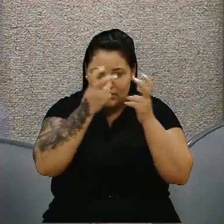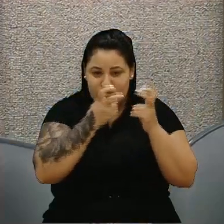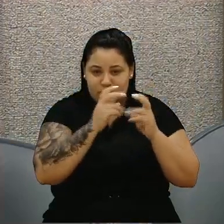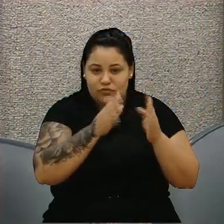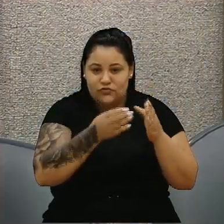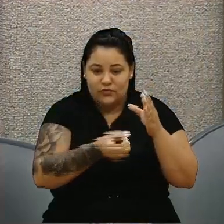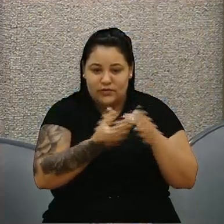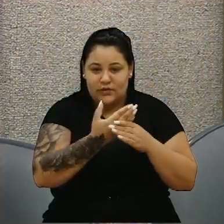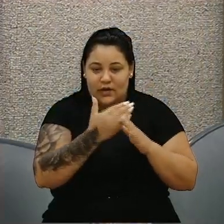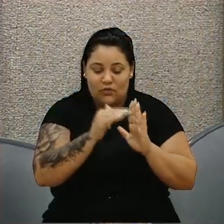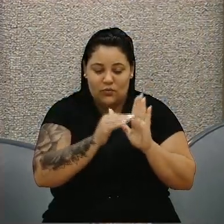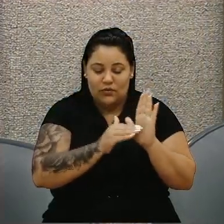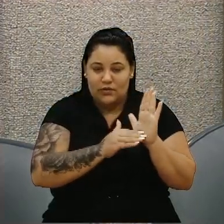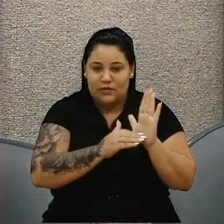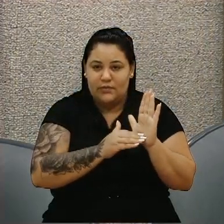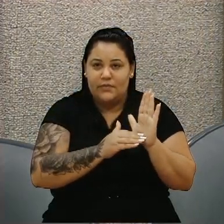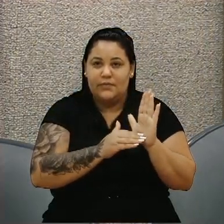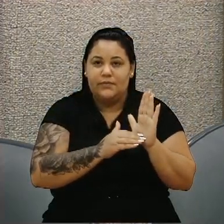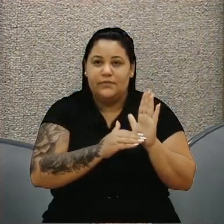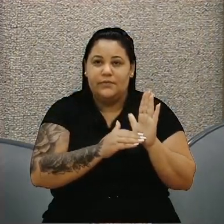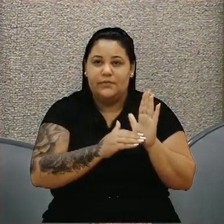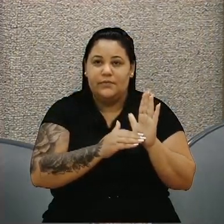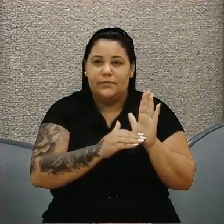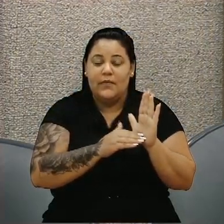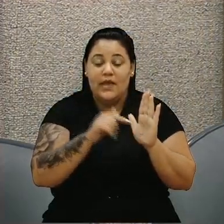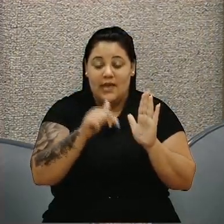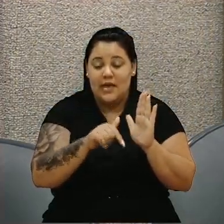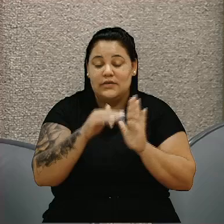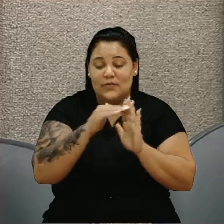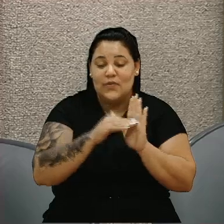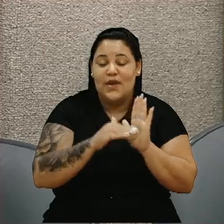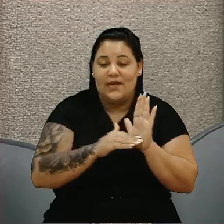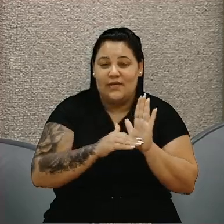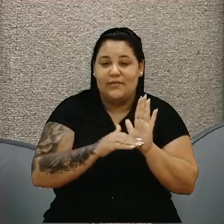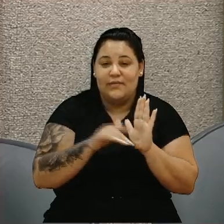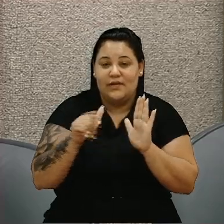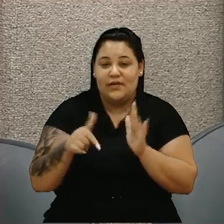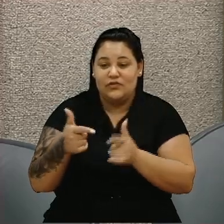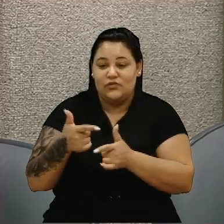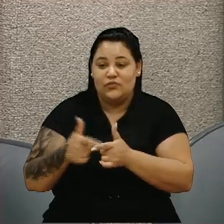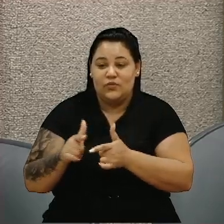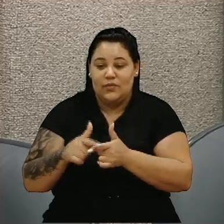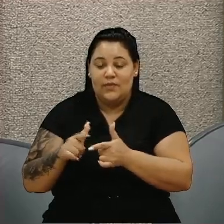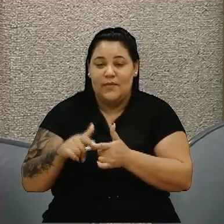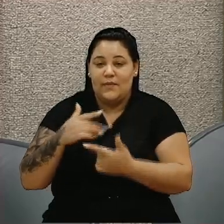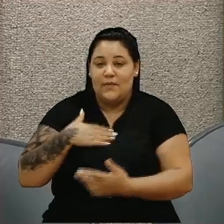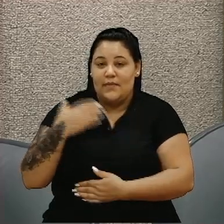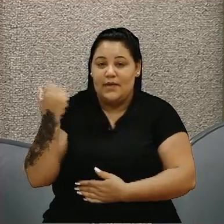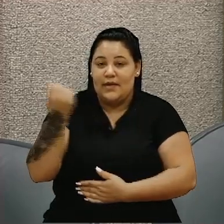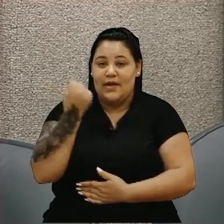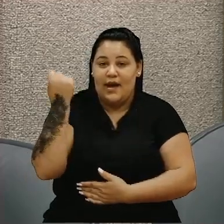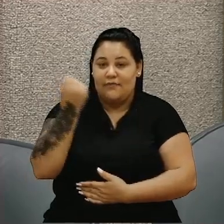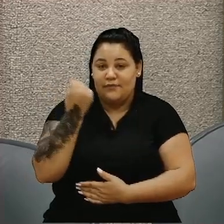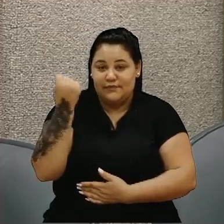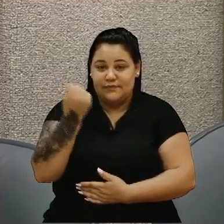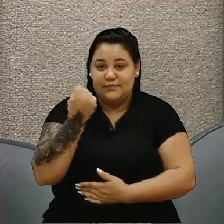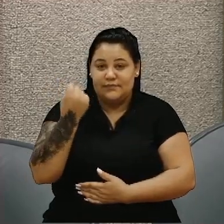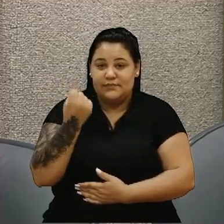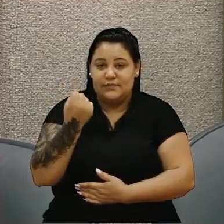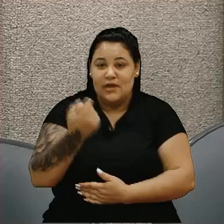programa, e esse programa ele padece de um problema, para mim, grave, que foi praticamente